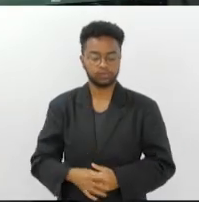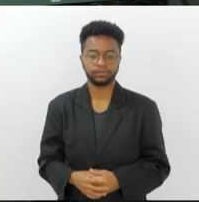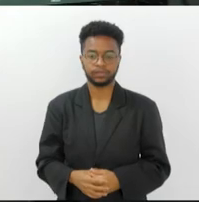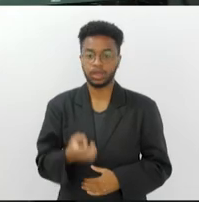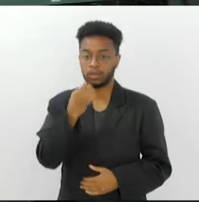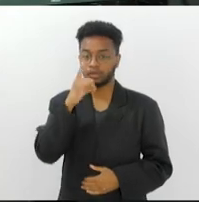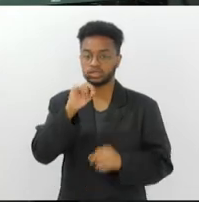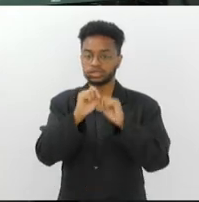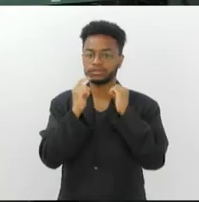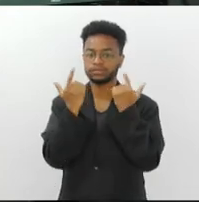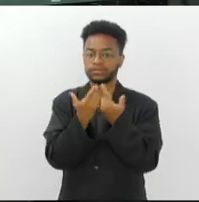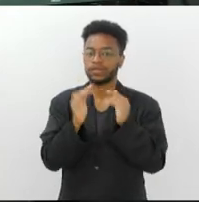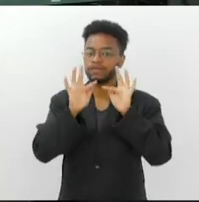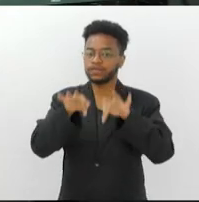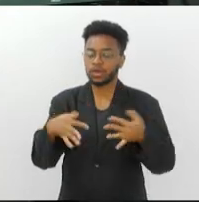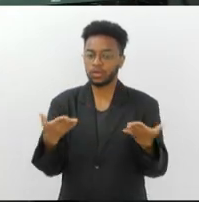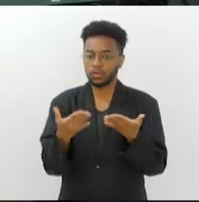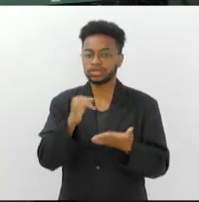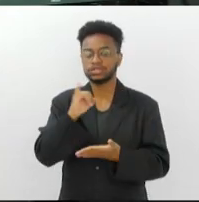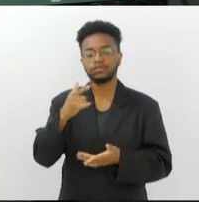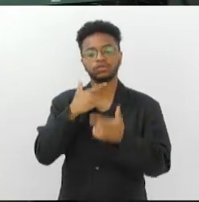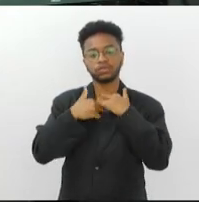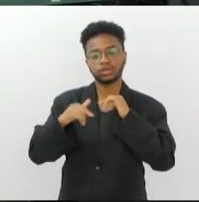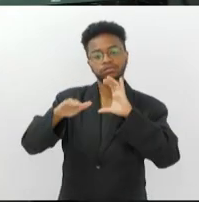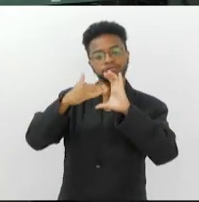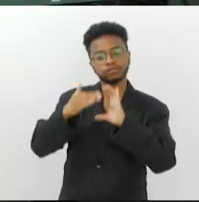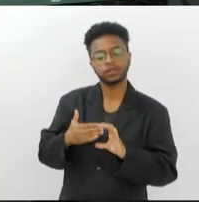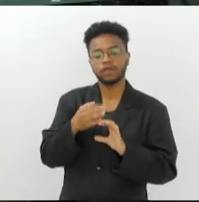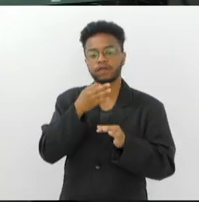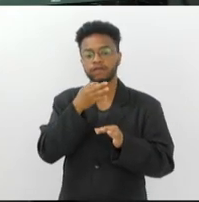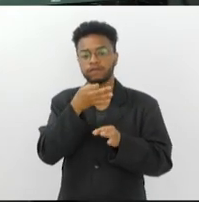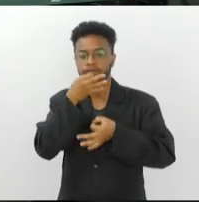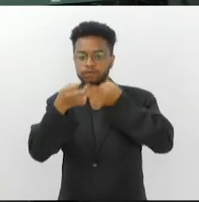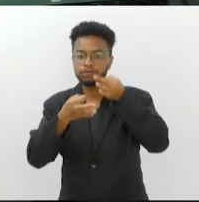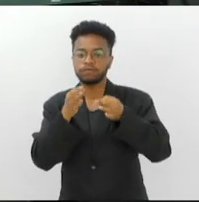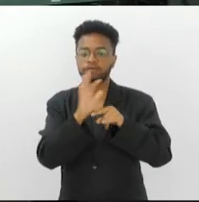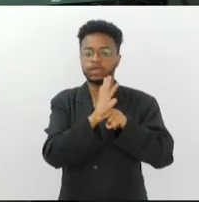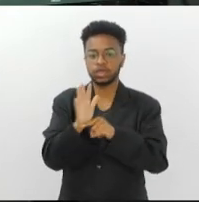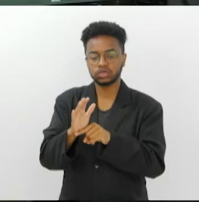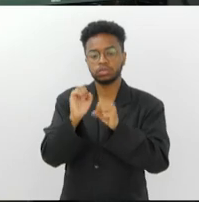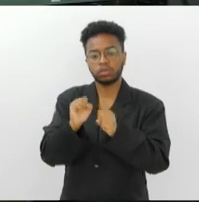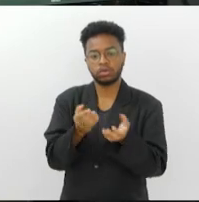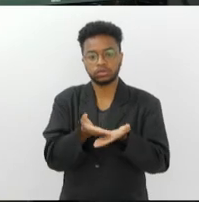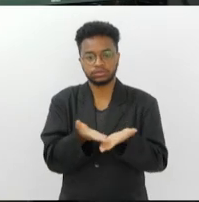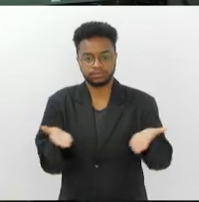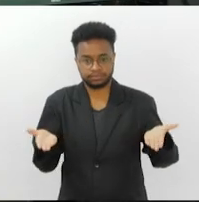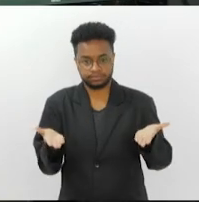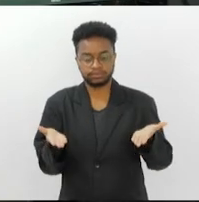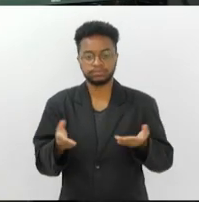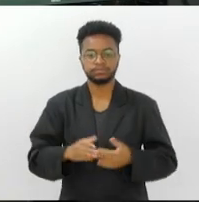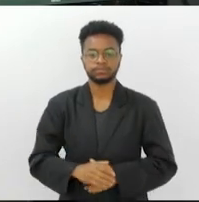Bom Dia Alerj termina aqui. Se você quiser enviar sugestões ou vídeos aí da sua cidade, é só acessar nosso e-mail